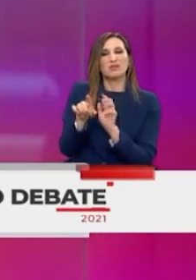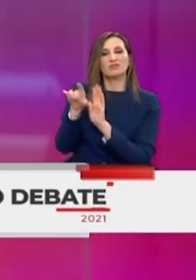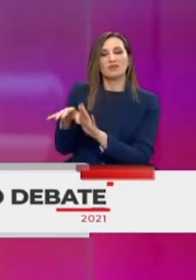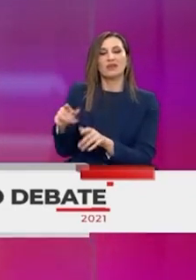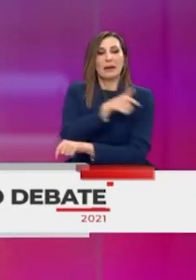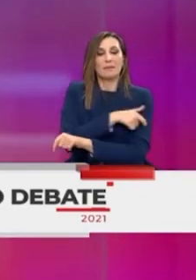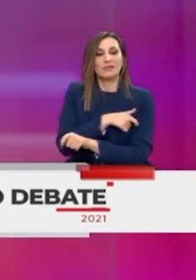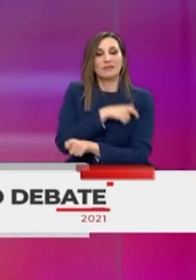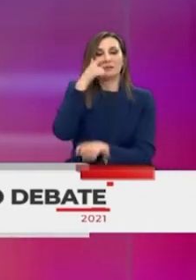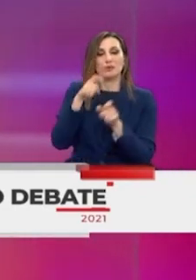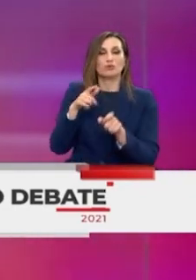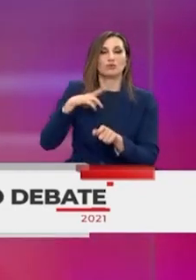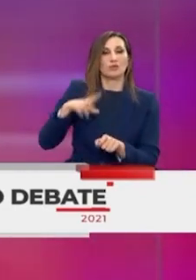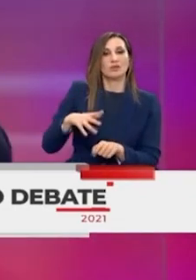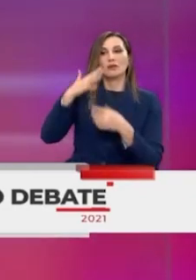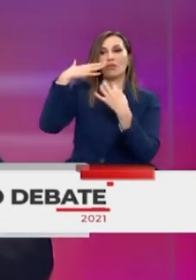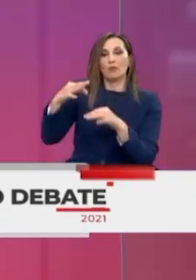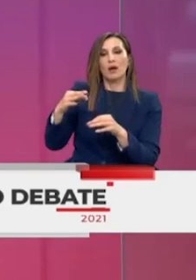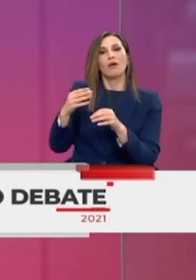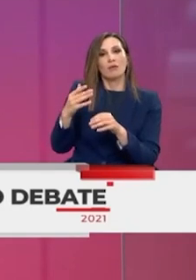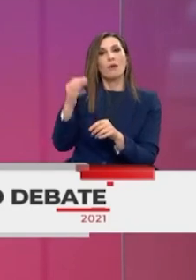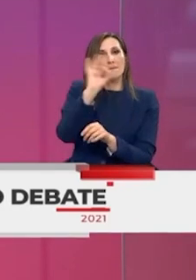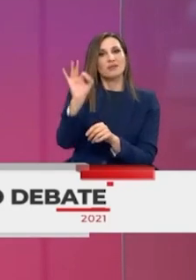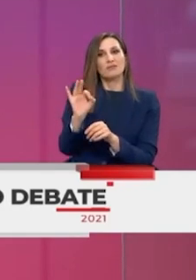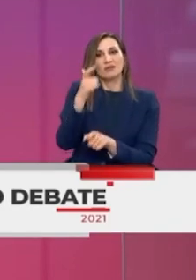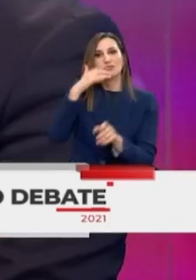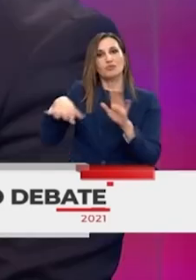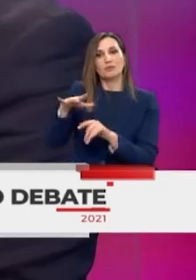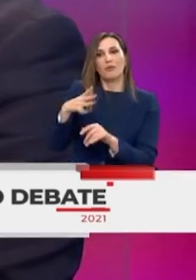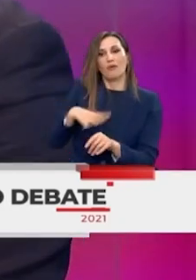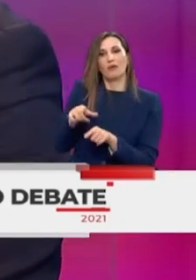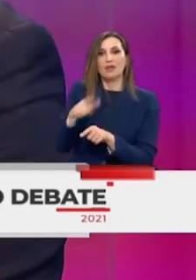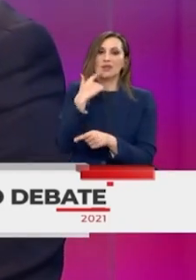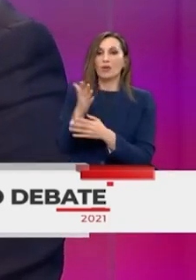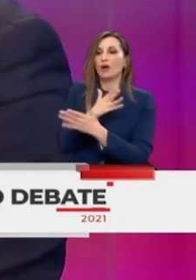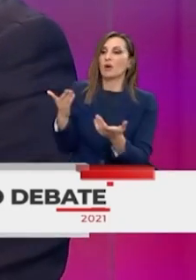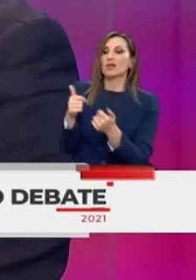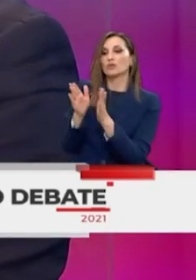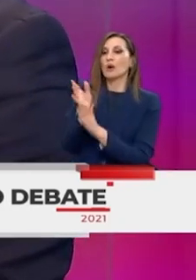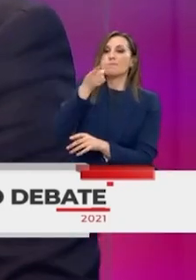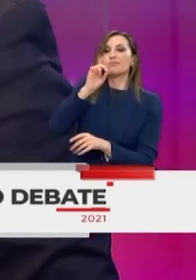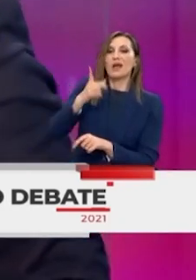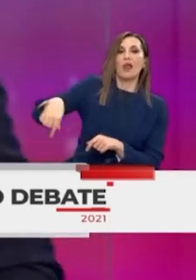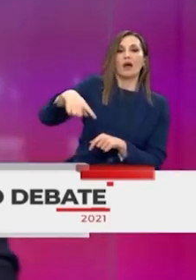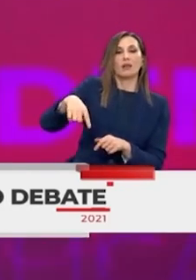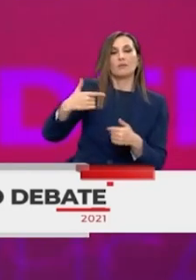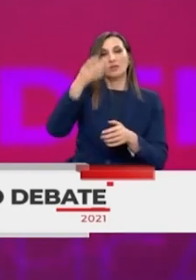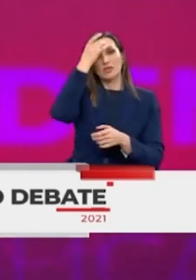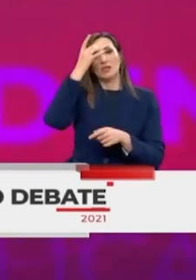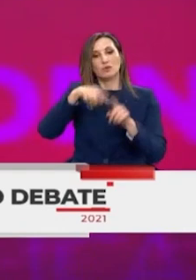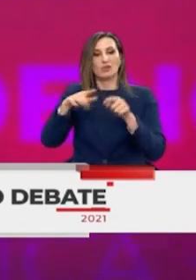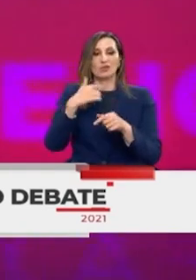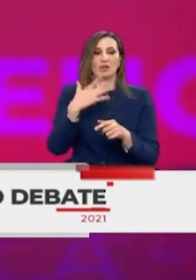representa os portugueses normais, que representa uma grande parte da população, e digam a essas pessoas que eles a partir de agora são todos ilegais. Mas uma sondagem não significa